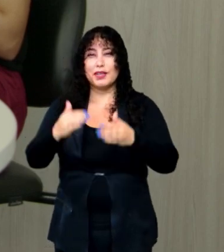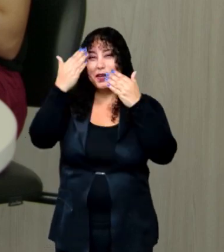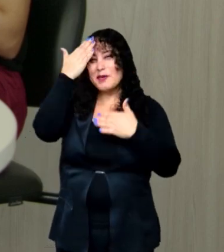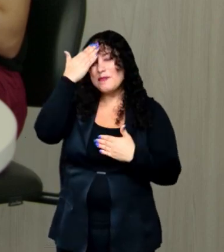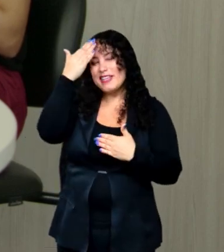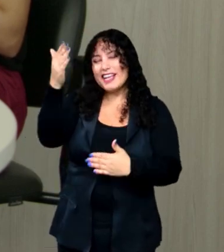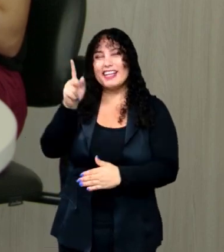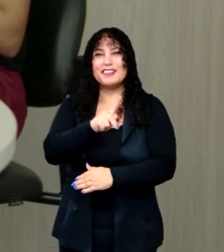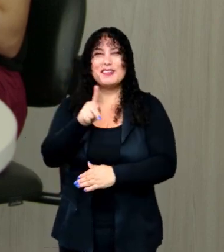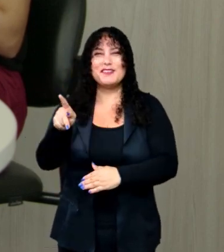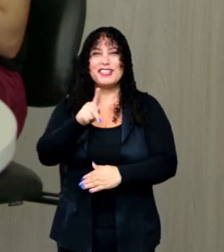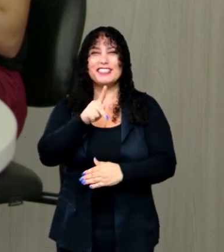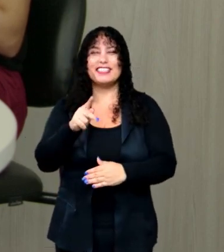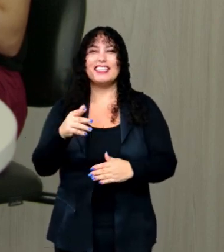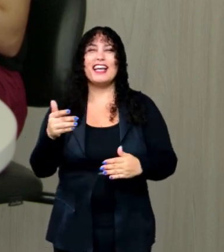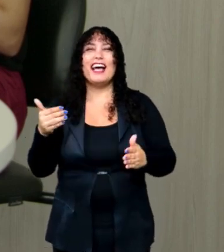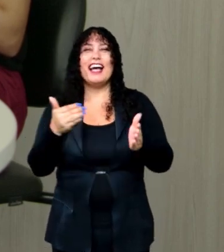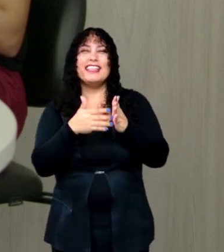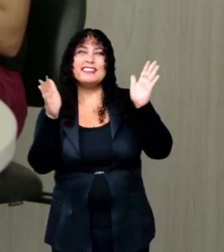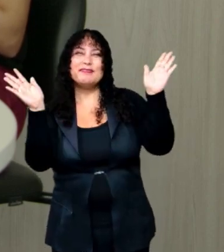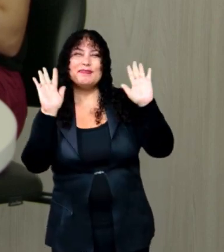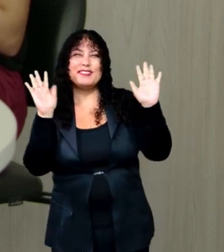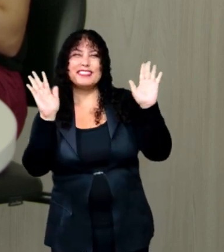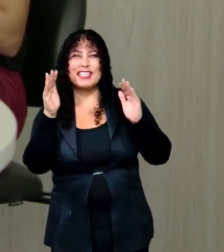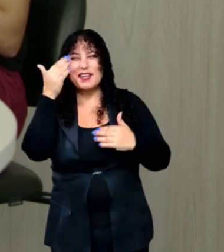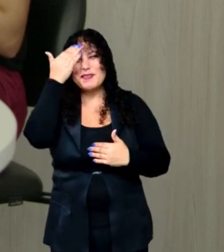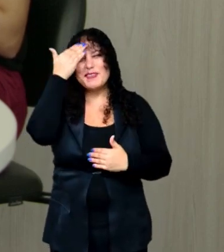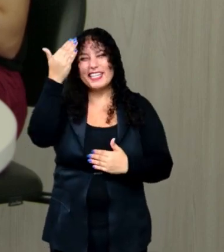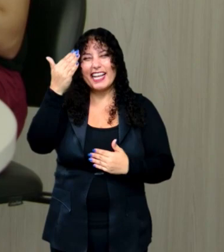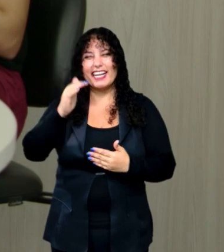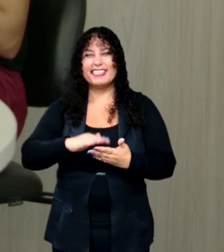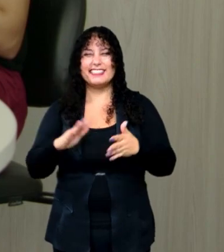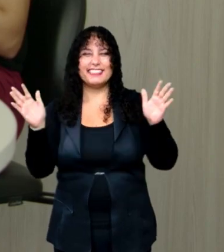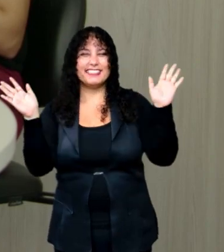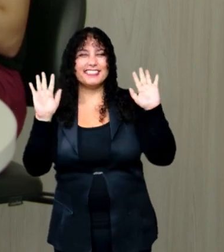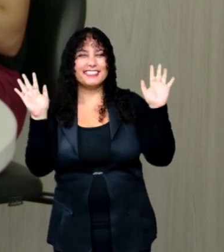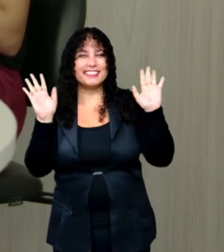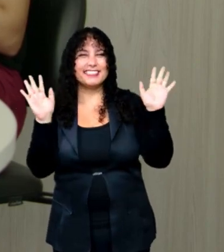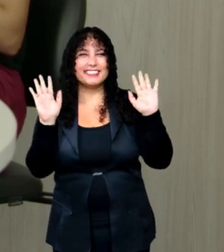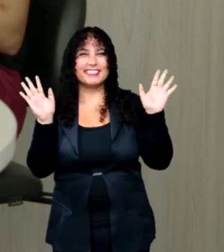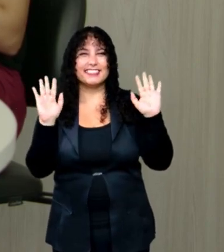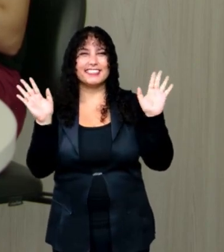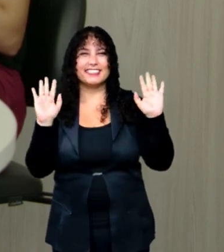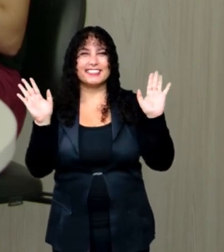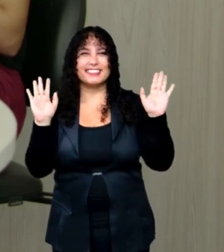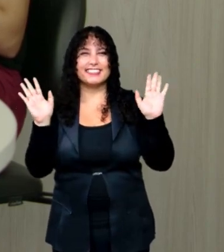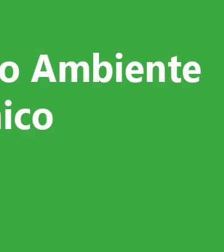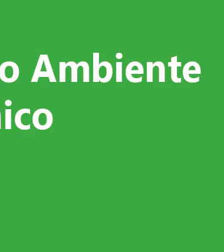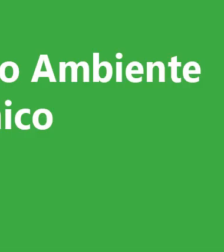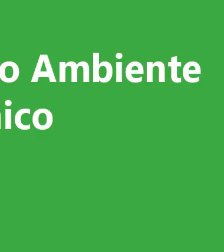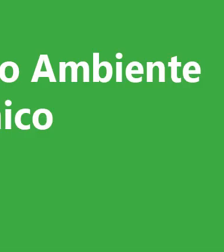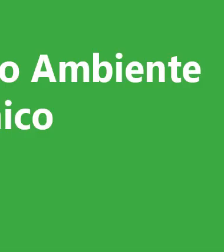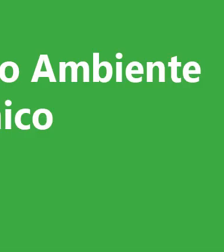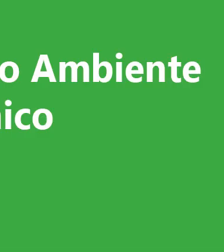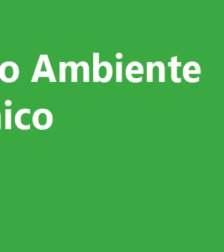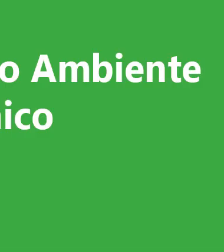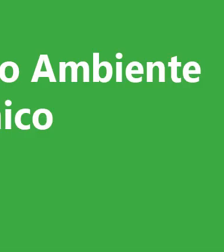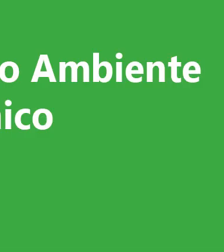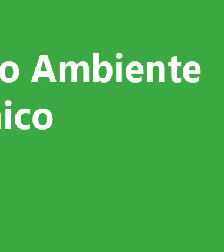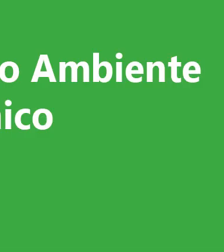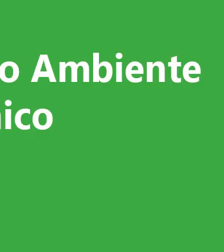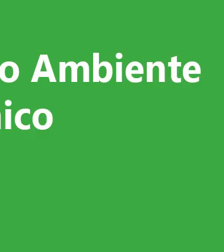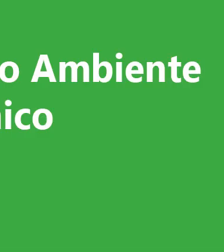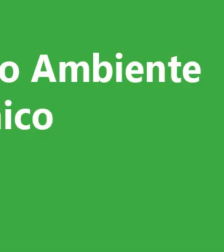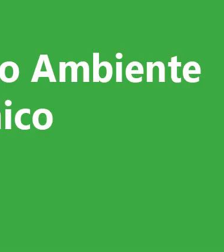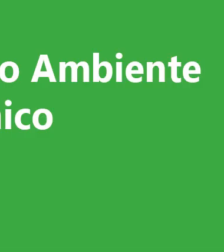Obrigada, professora. Até mais. Muito obrigada.